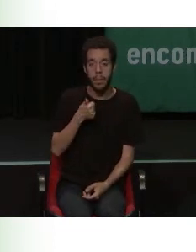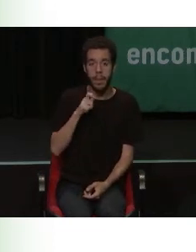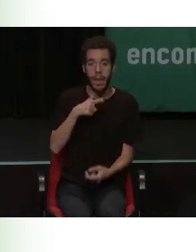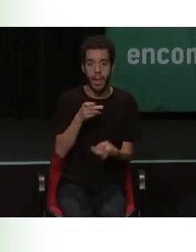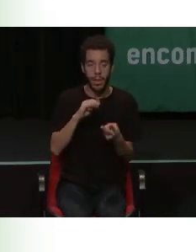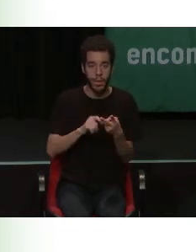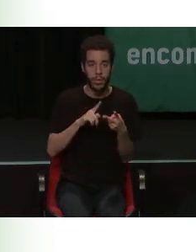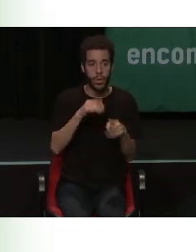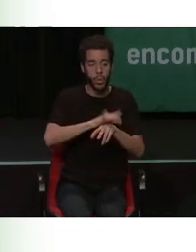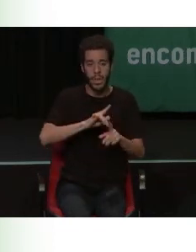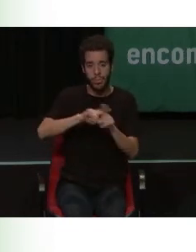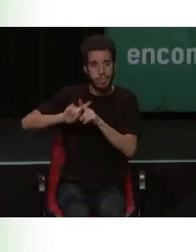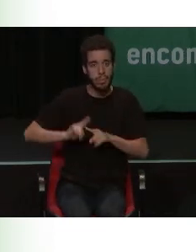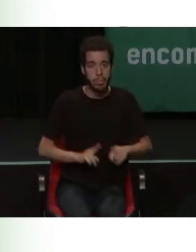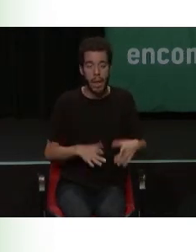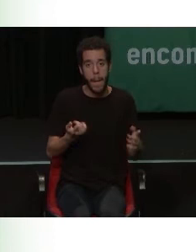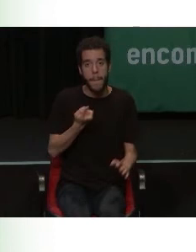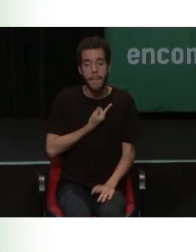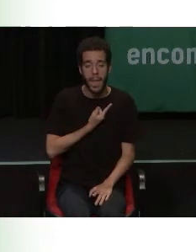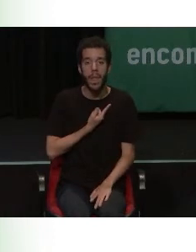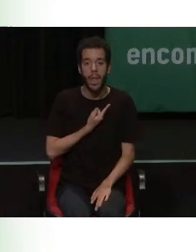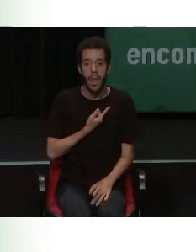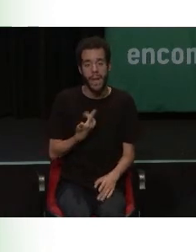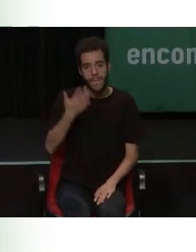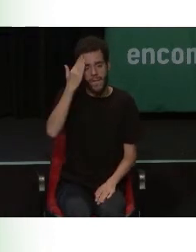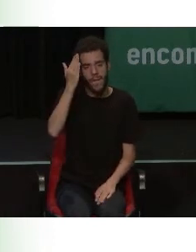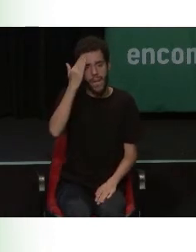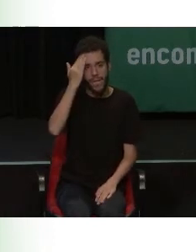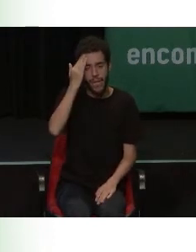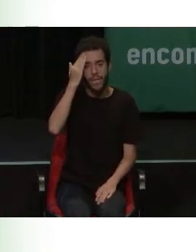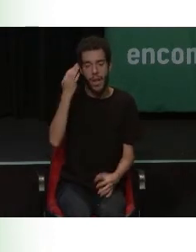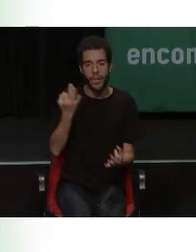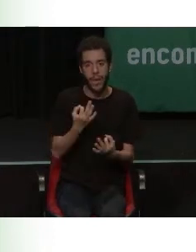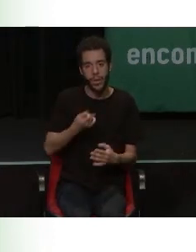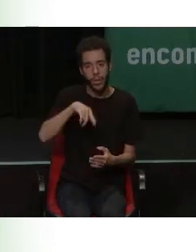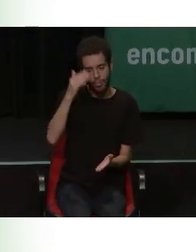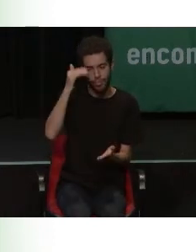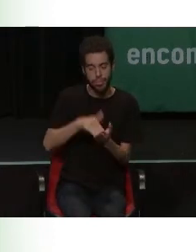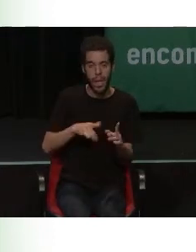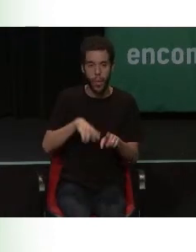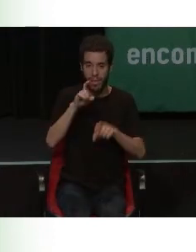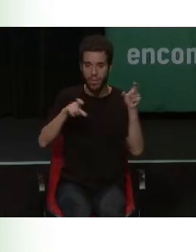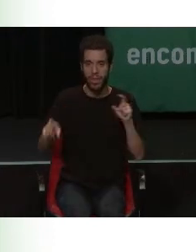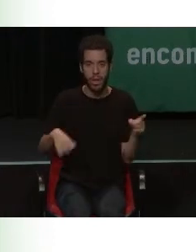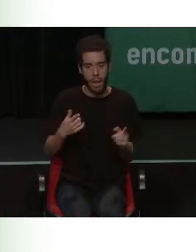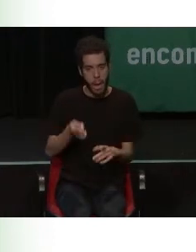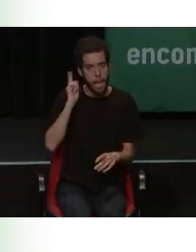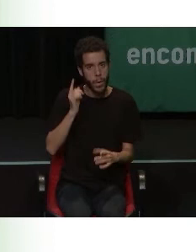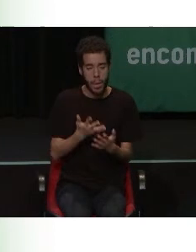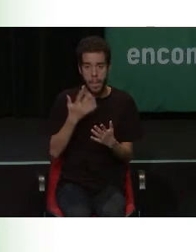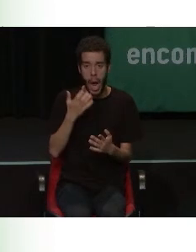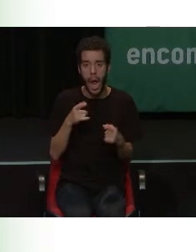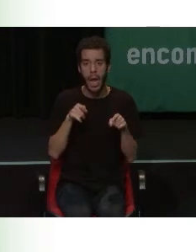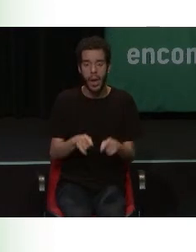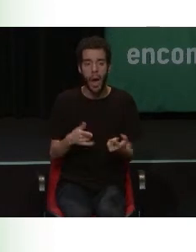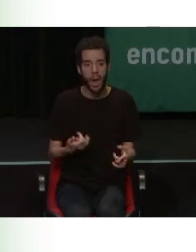elas têm previsivelmente, e nós já chegámos à conclusão que é estatisticamente significativo, que este efeito modera